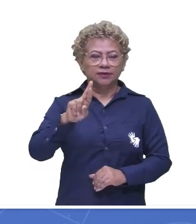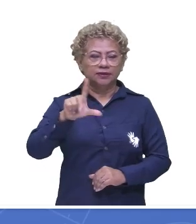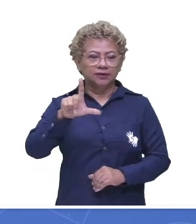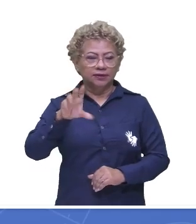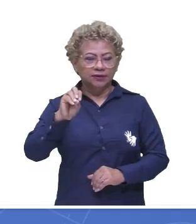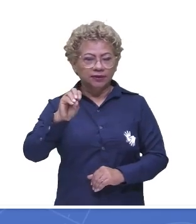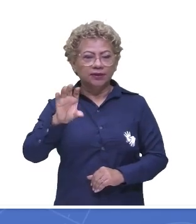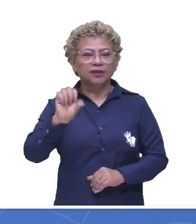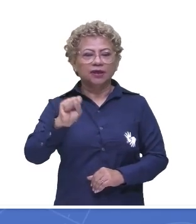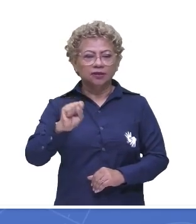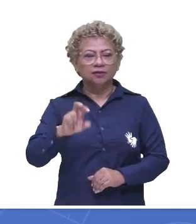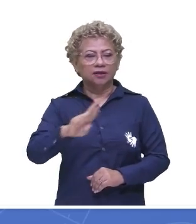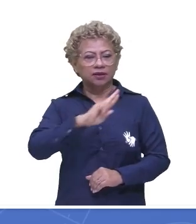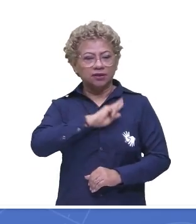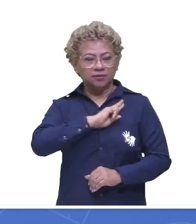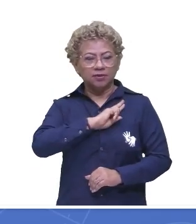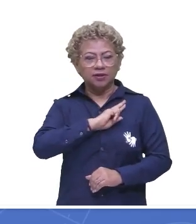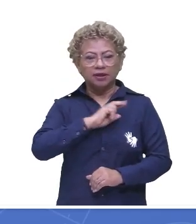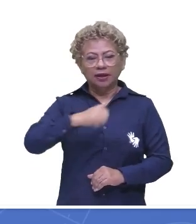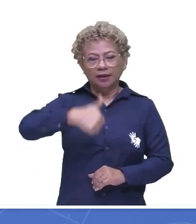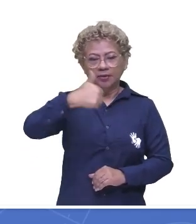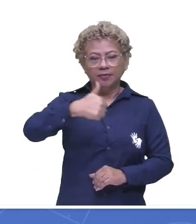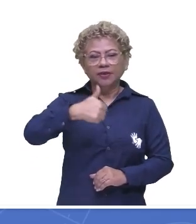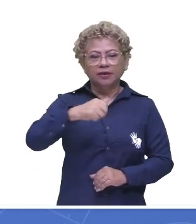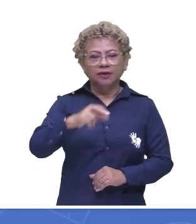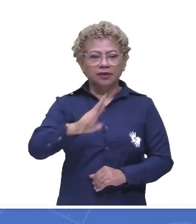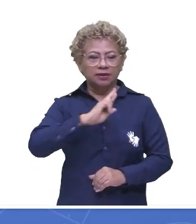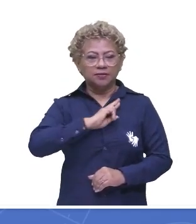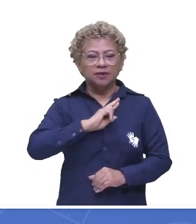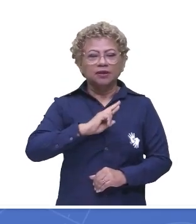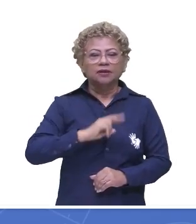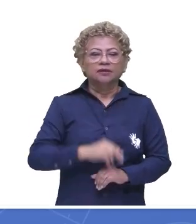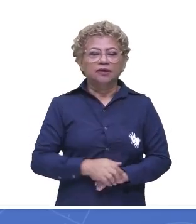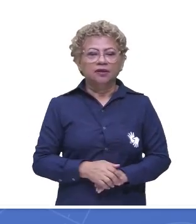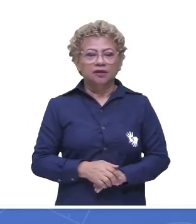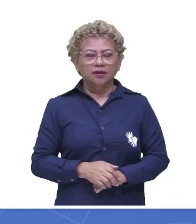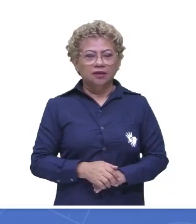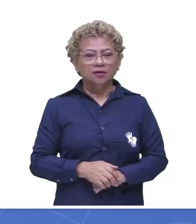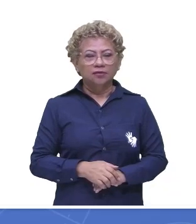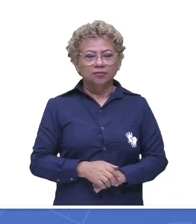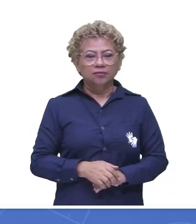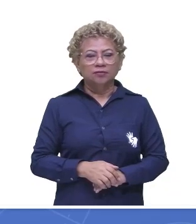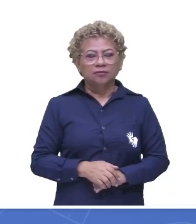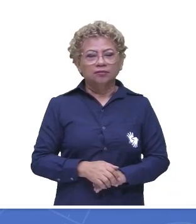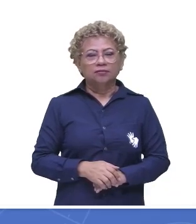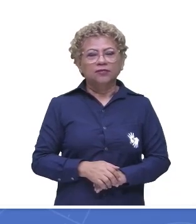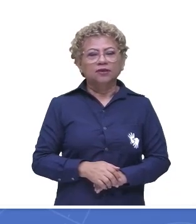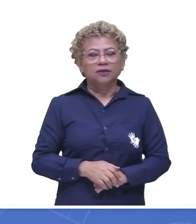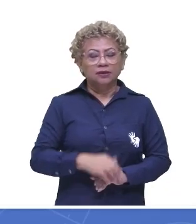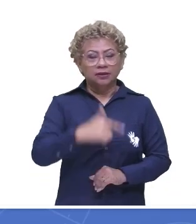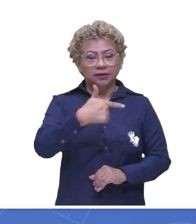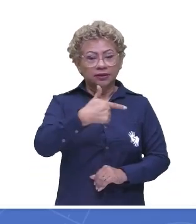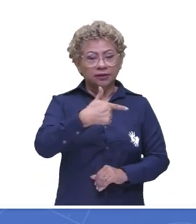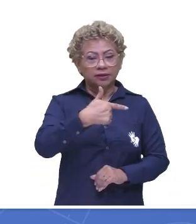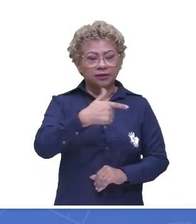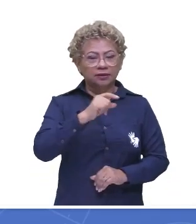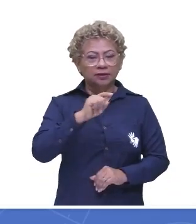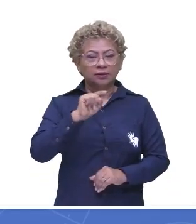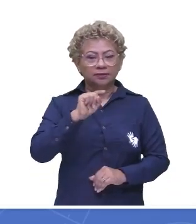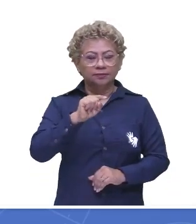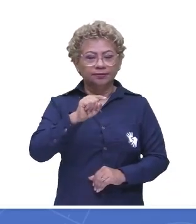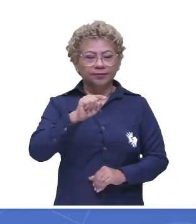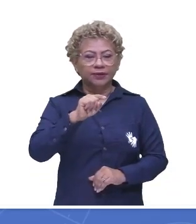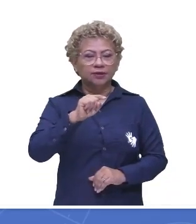Carlos Eduardo, que na questão 1, 2.100 calorias, questão 2, letra E. Muito bem aí, olha. Carlos Eduardo,